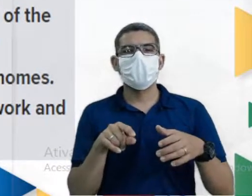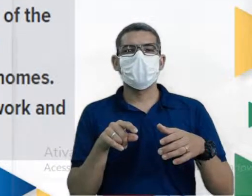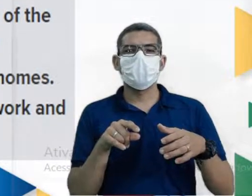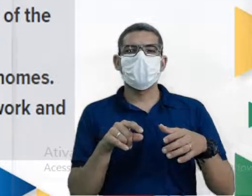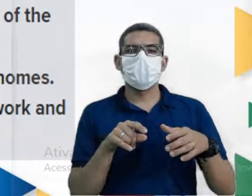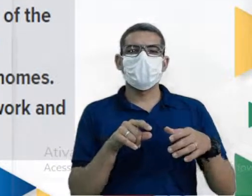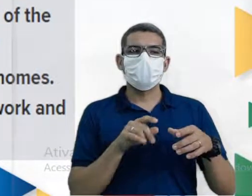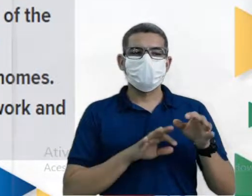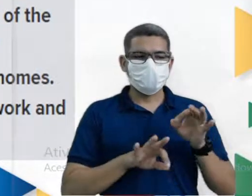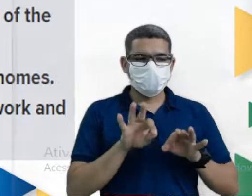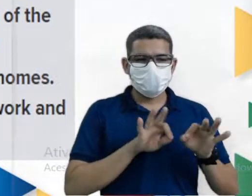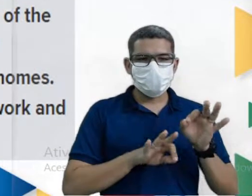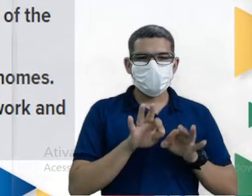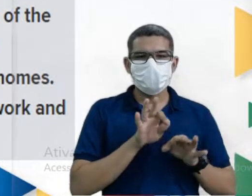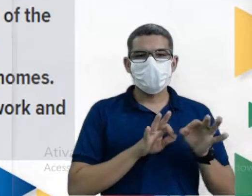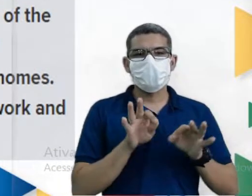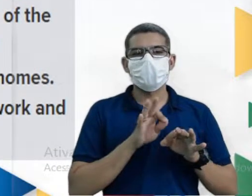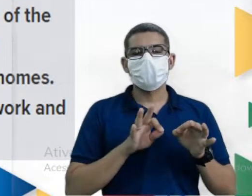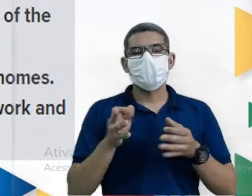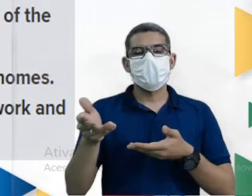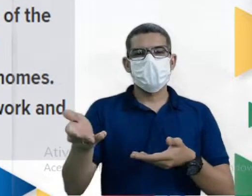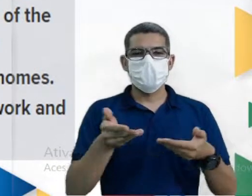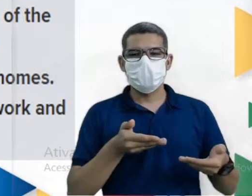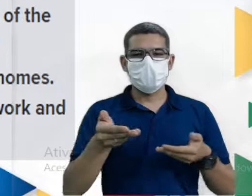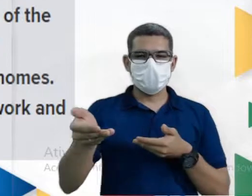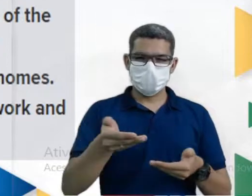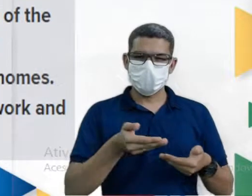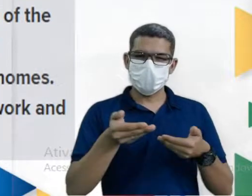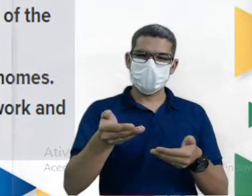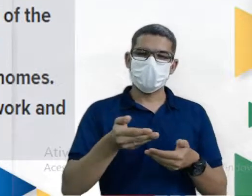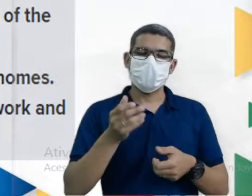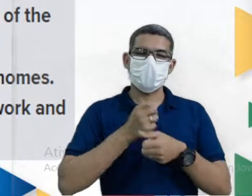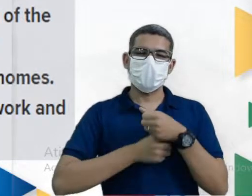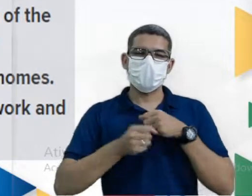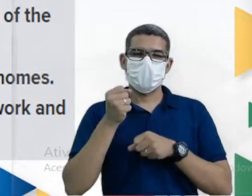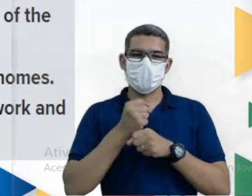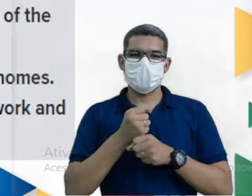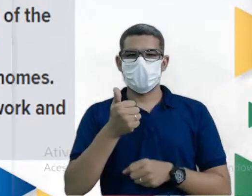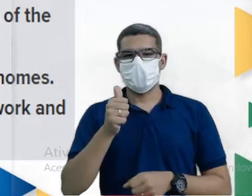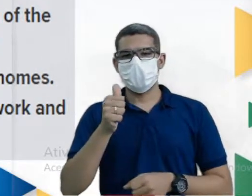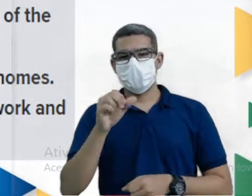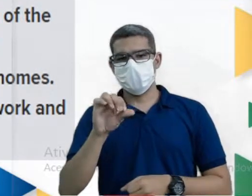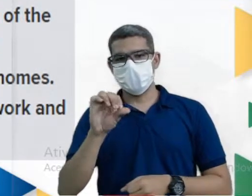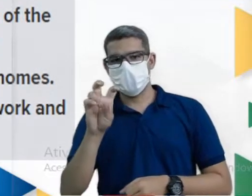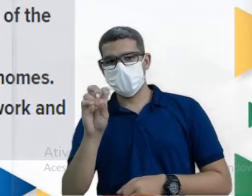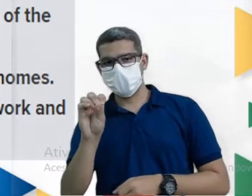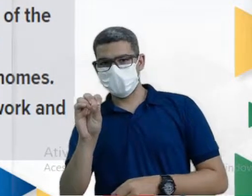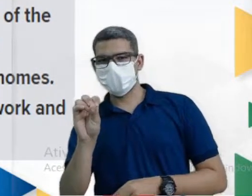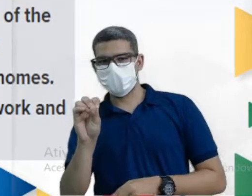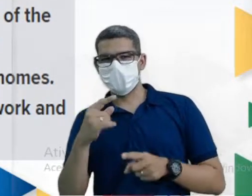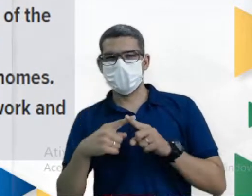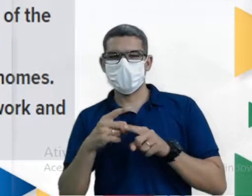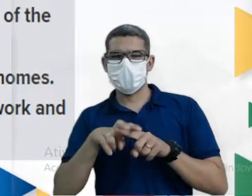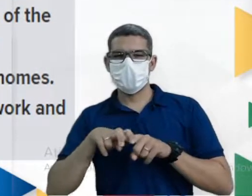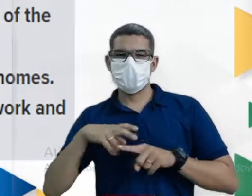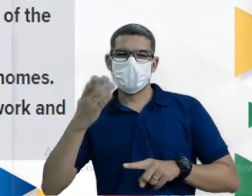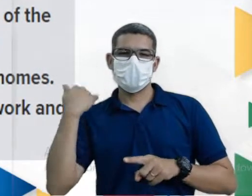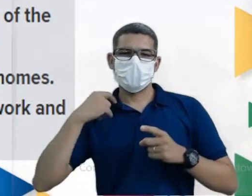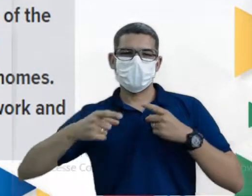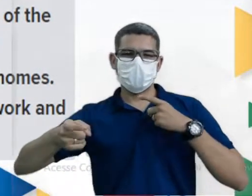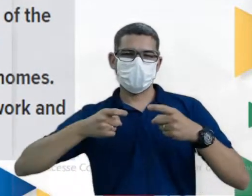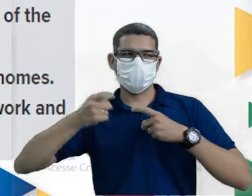desde 1950, dadas as consequências da Segunda Guerra Mundial. E geralmente quando